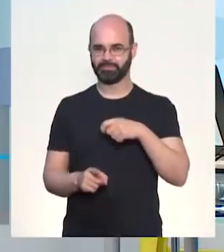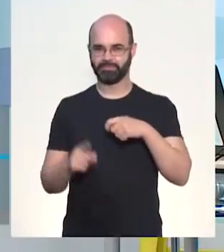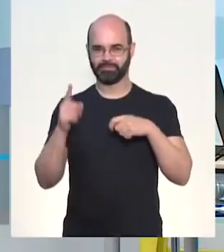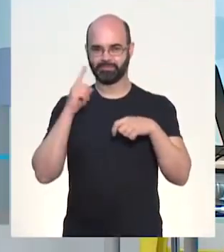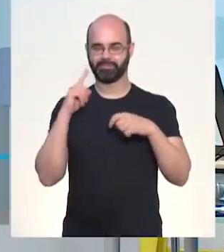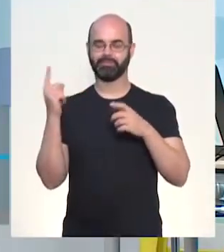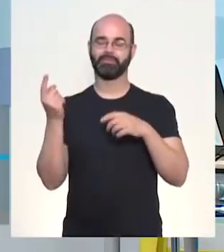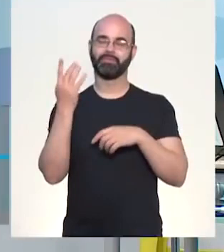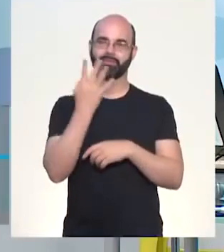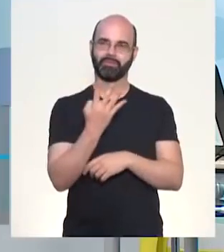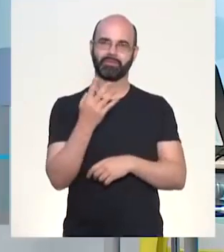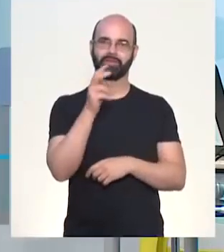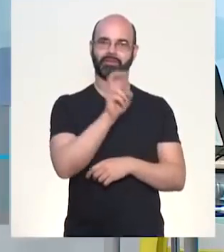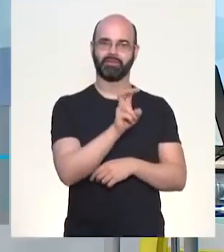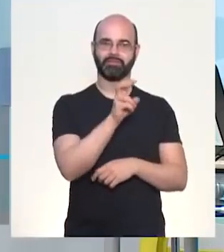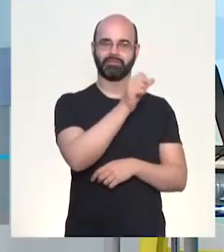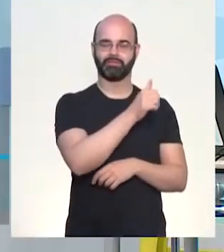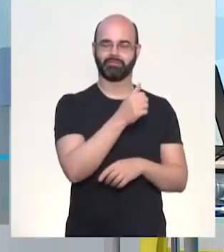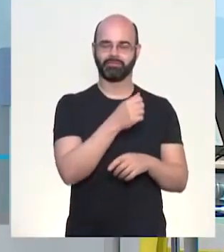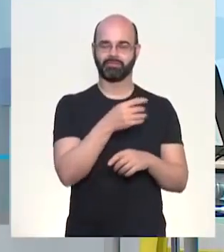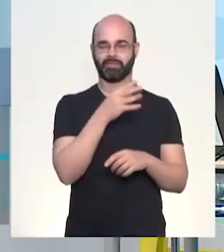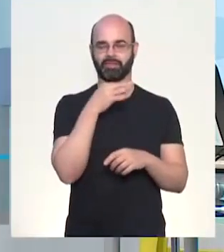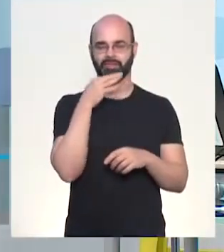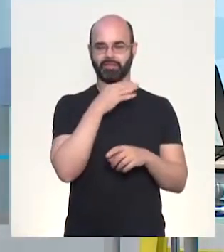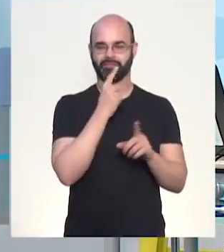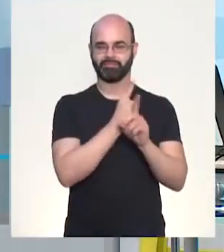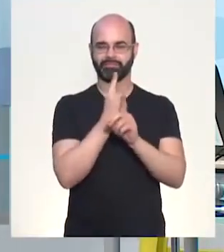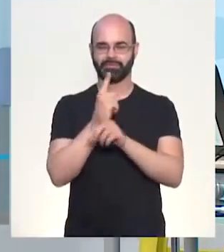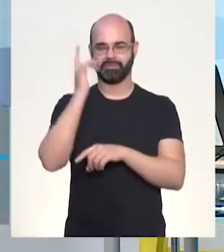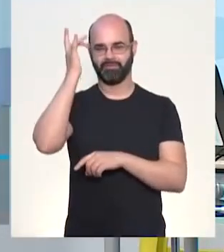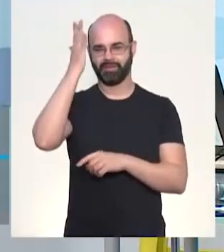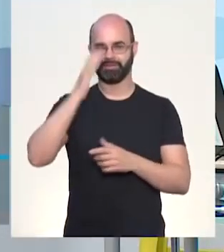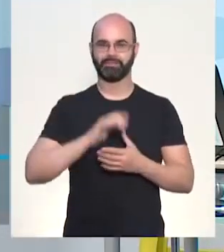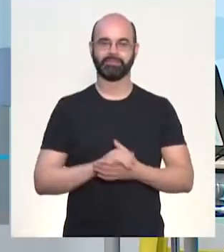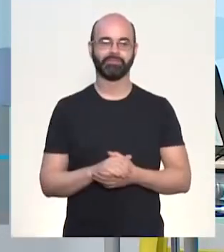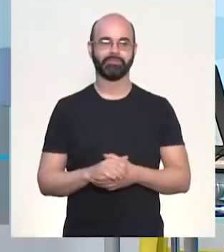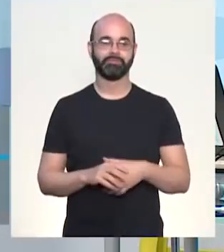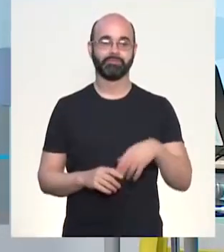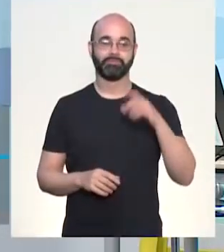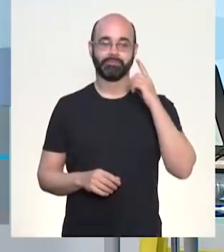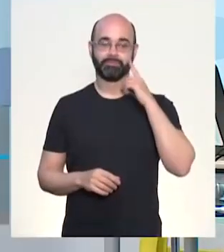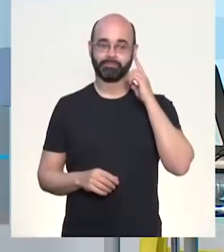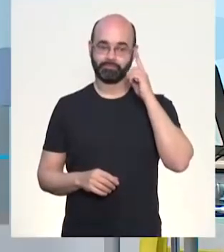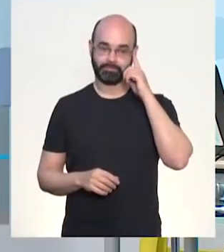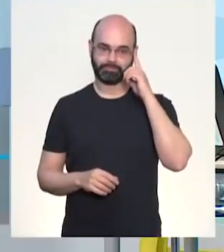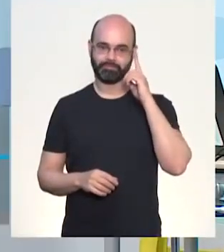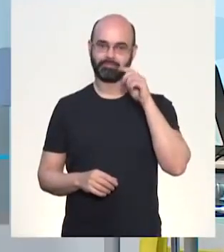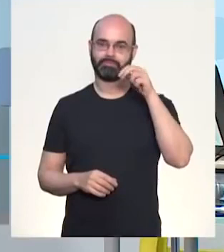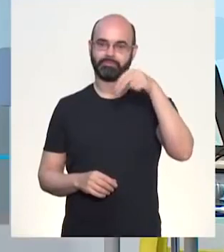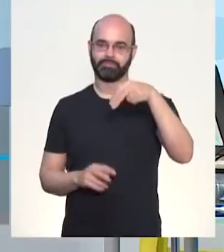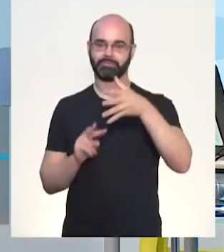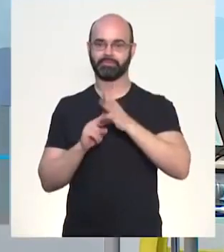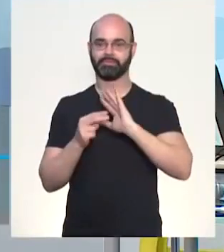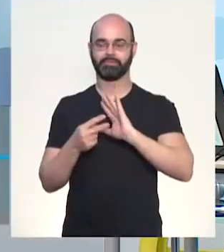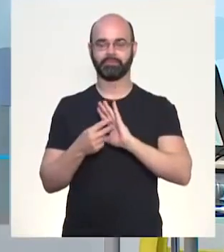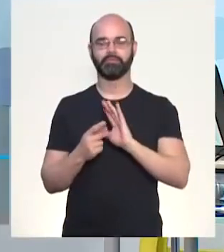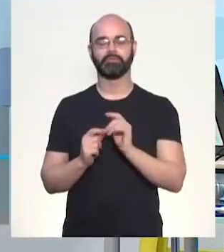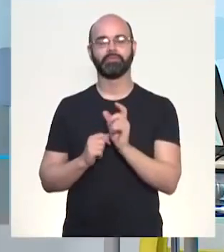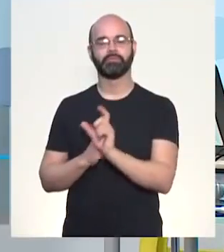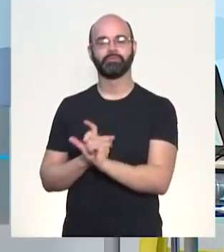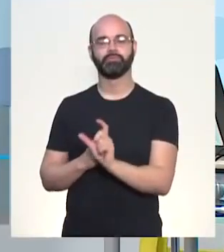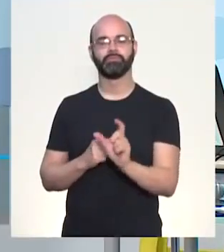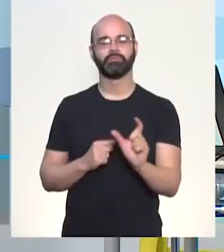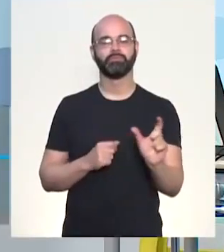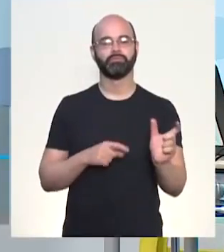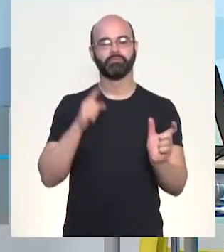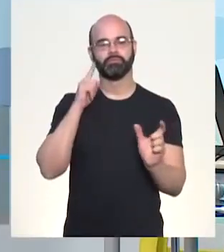figura, na quinta e assim por diante. Teste. N quem que é? Não é a posição que ele ocupa dentro da sequência? Então, vamos